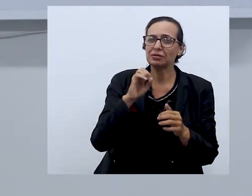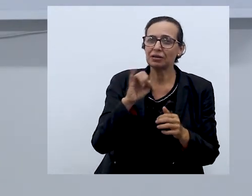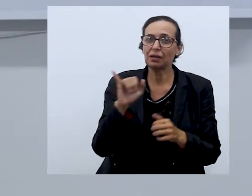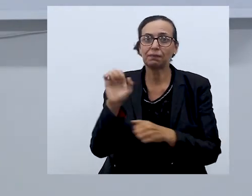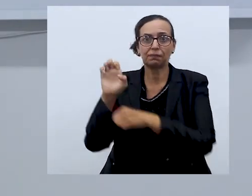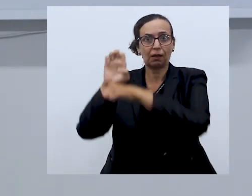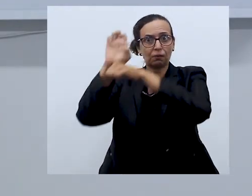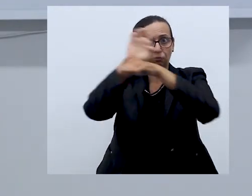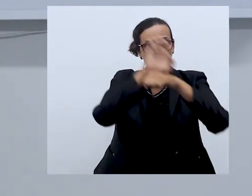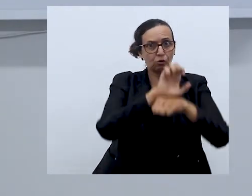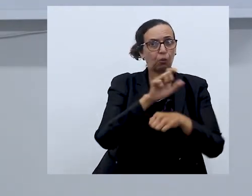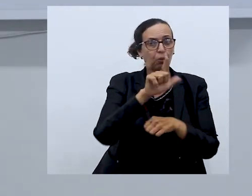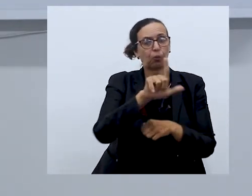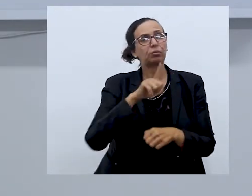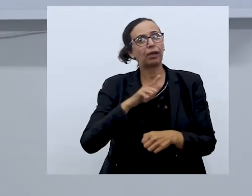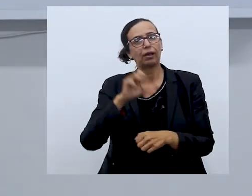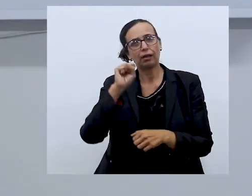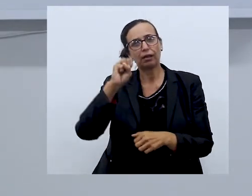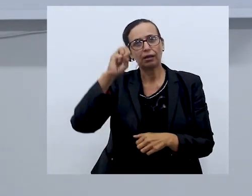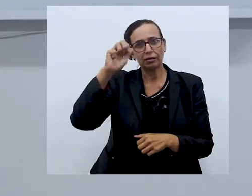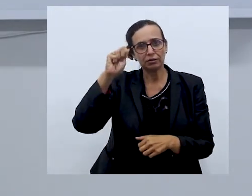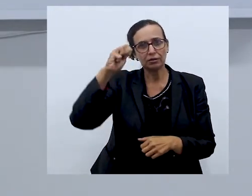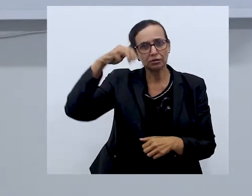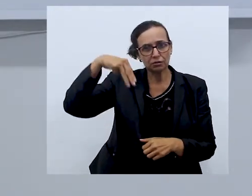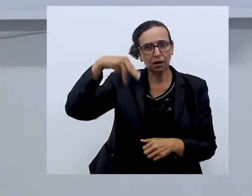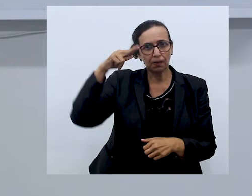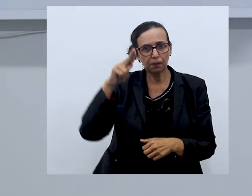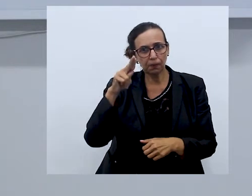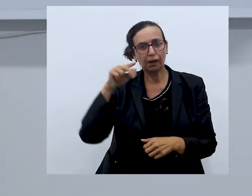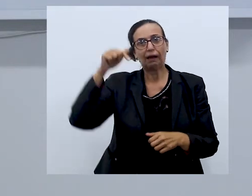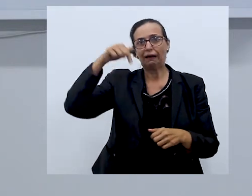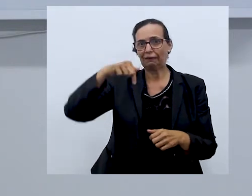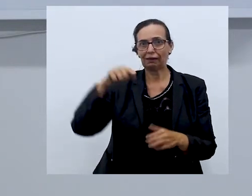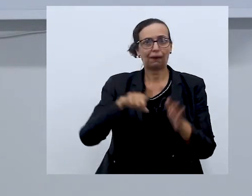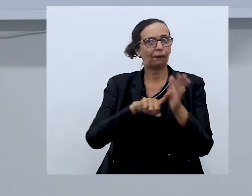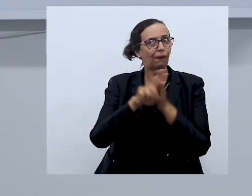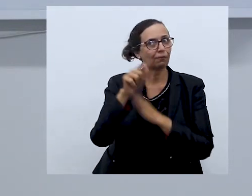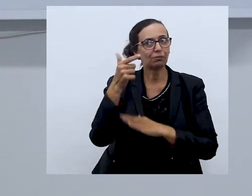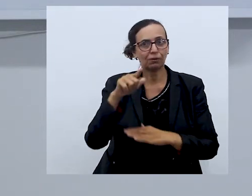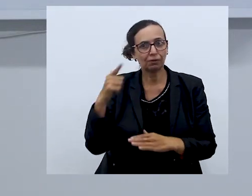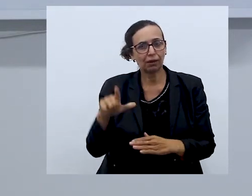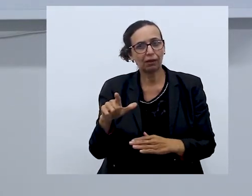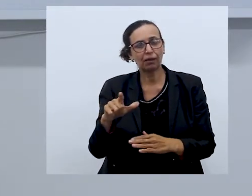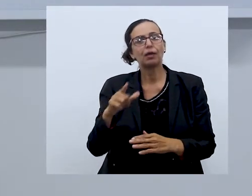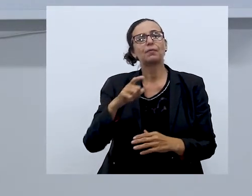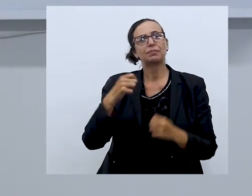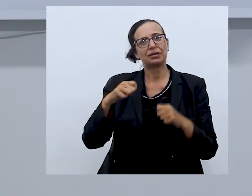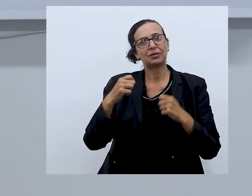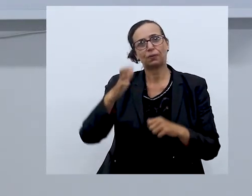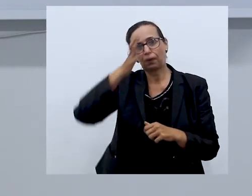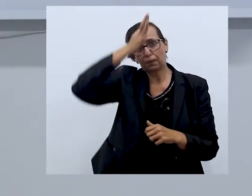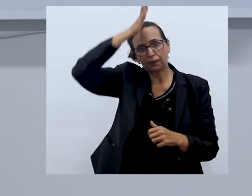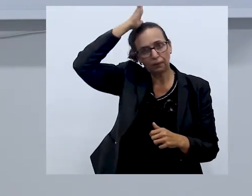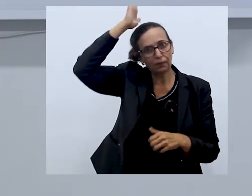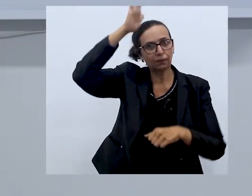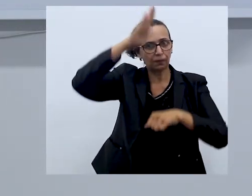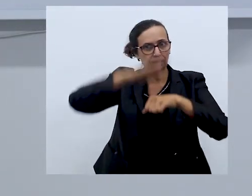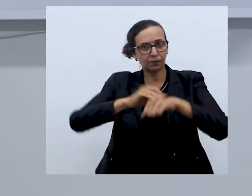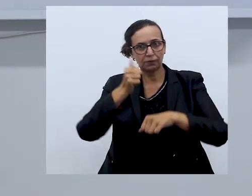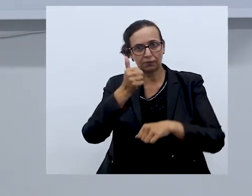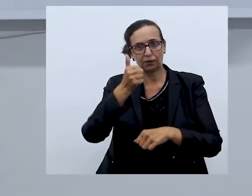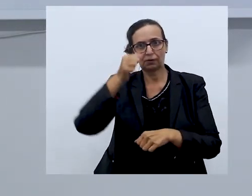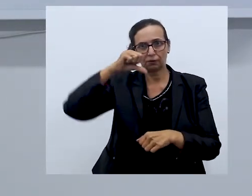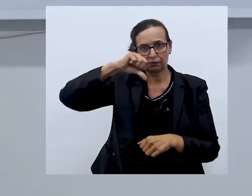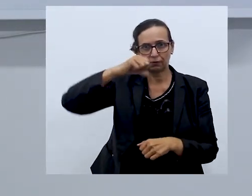nós temos o SAMU, que é o número 192, mas aqui em Cacoal nós temos o número 193, que é o Corpo de Bombeiros. Temos 2 dicas sobre as fraturas